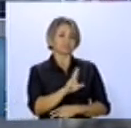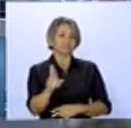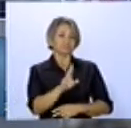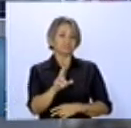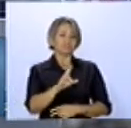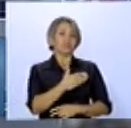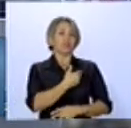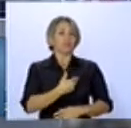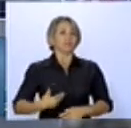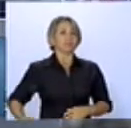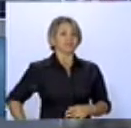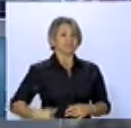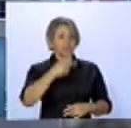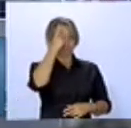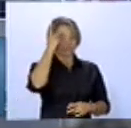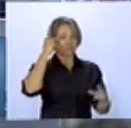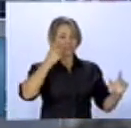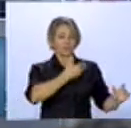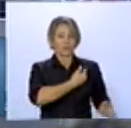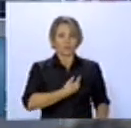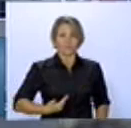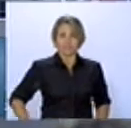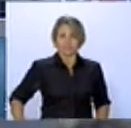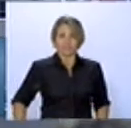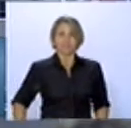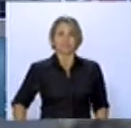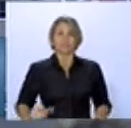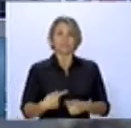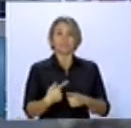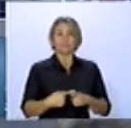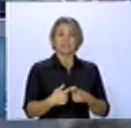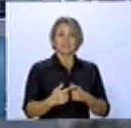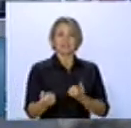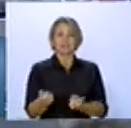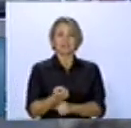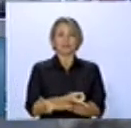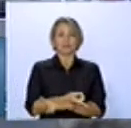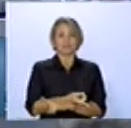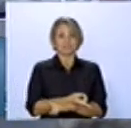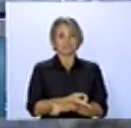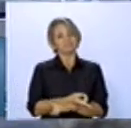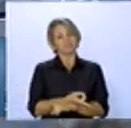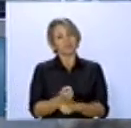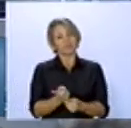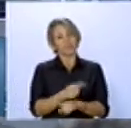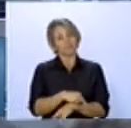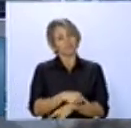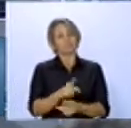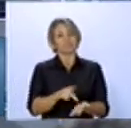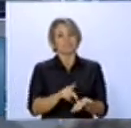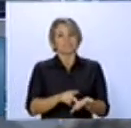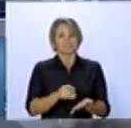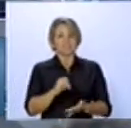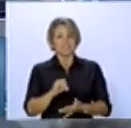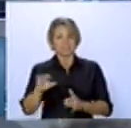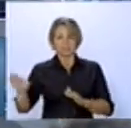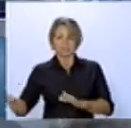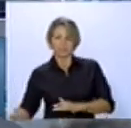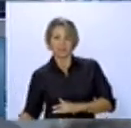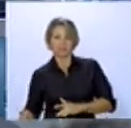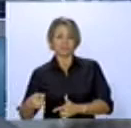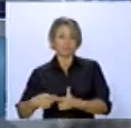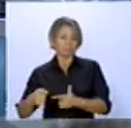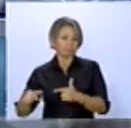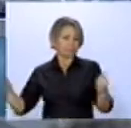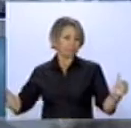governante ele é perverso dos humanos porque sua lógica inversa ou seja quanto mais baixo e pior situação